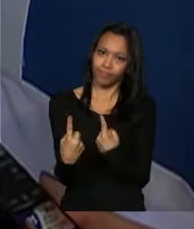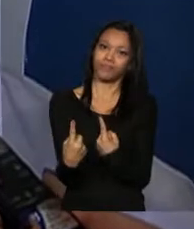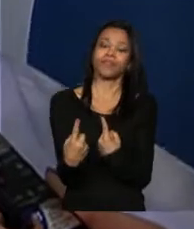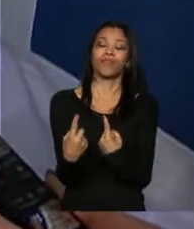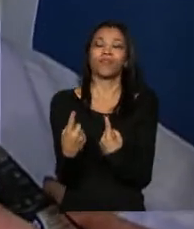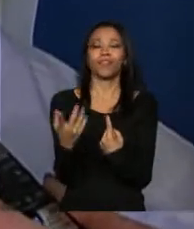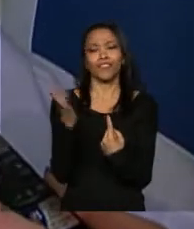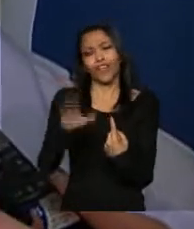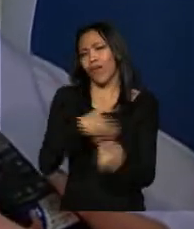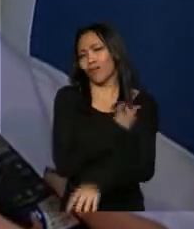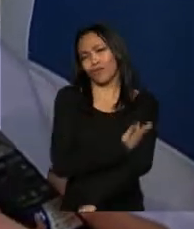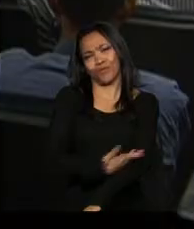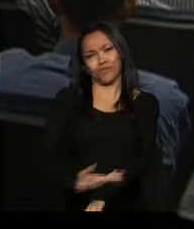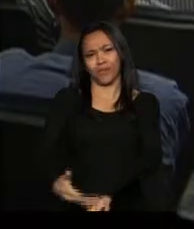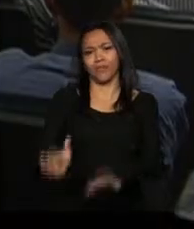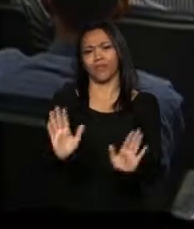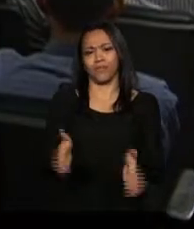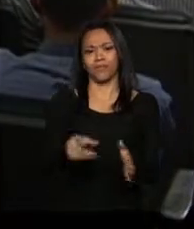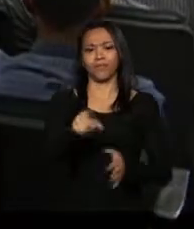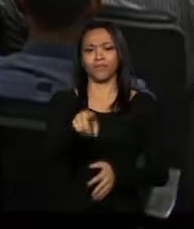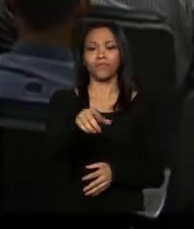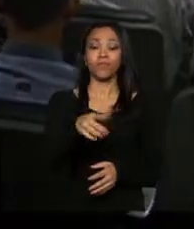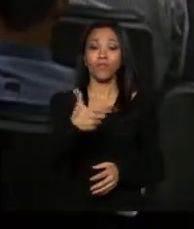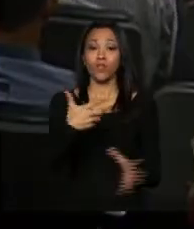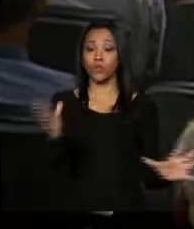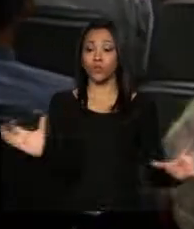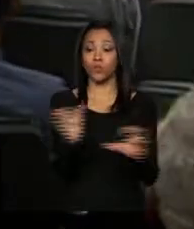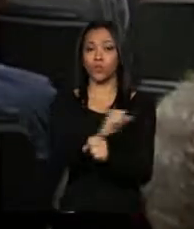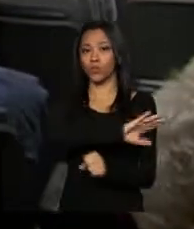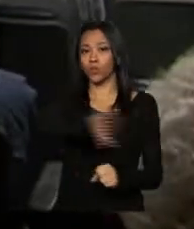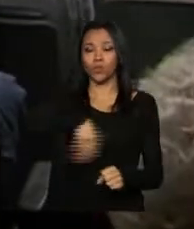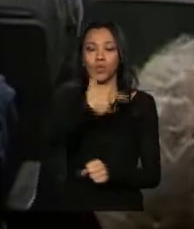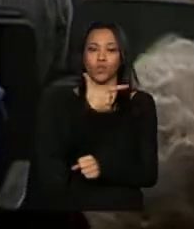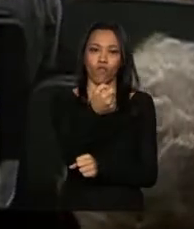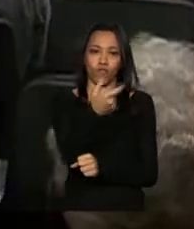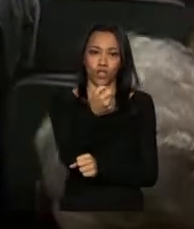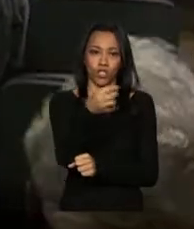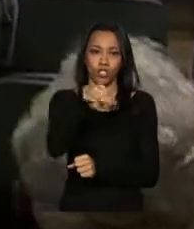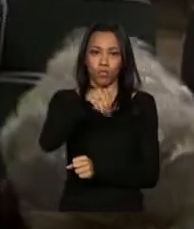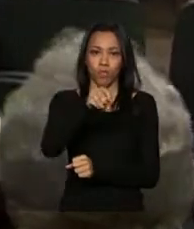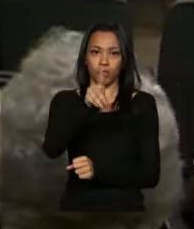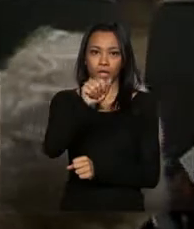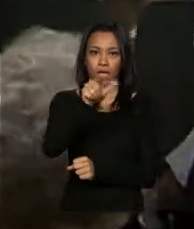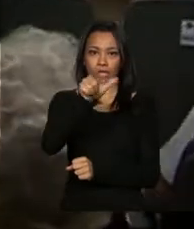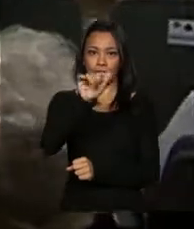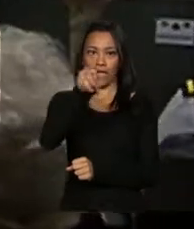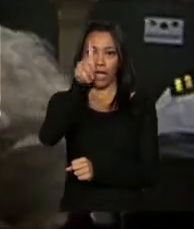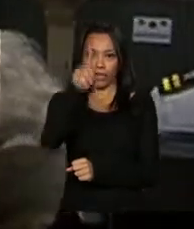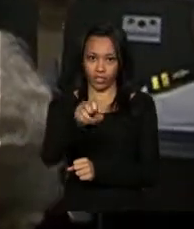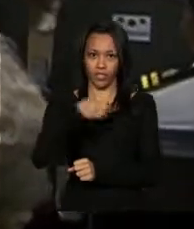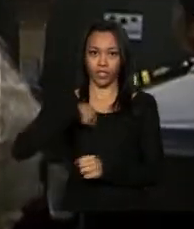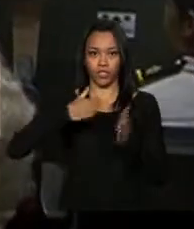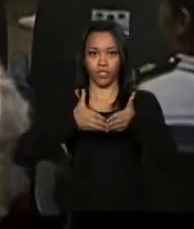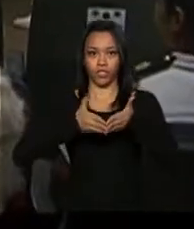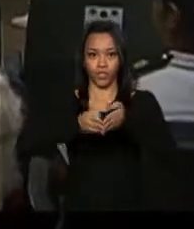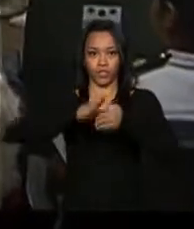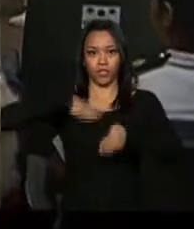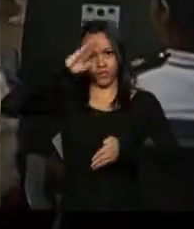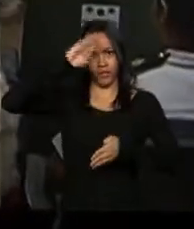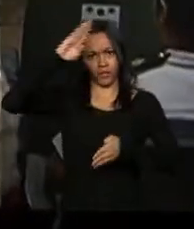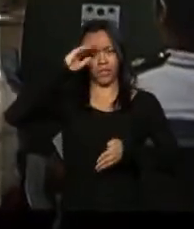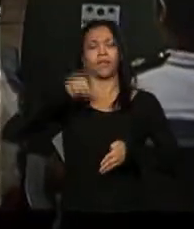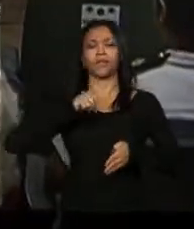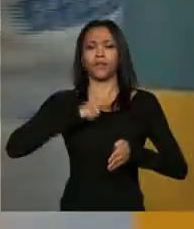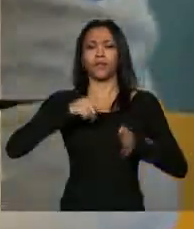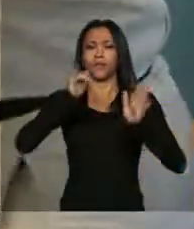uma forcinha, não foi nada demais. São 20 modalidades esportivas incorporadas pela Marinha, por meio de um edital que avalia o desempenho